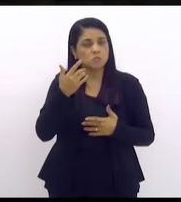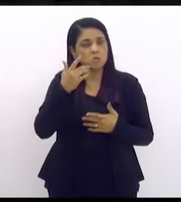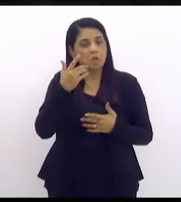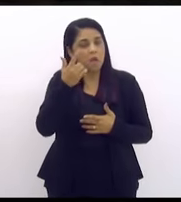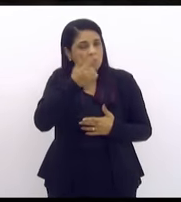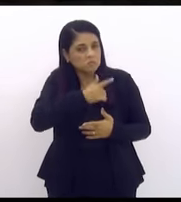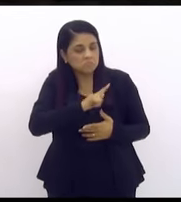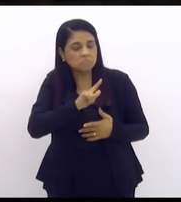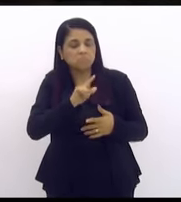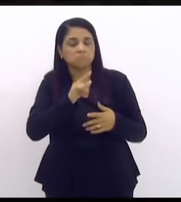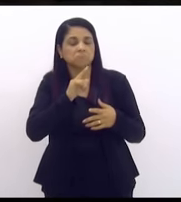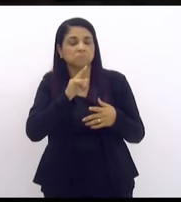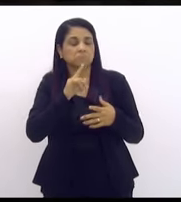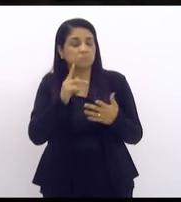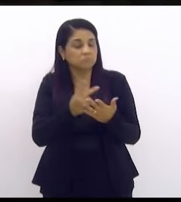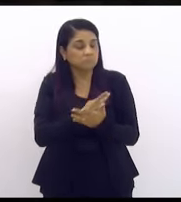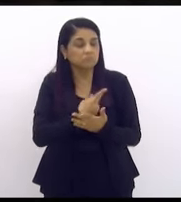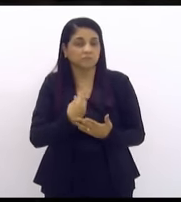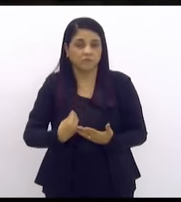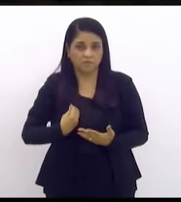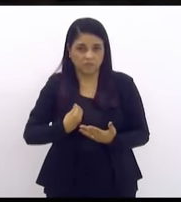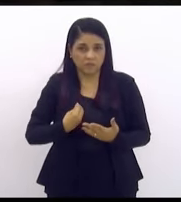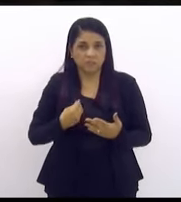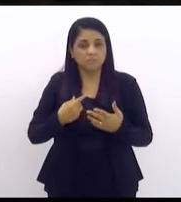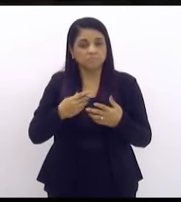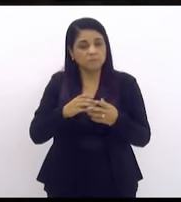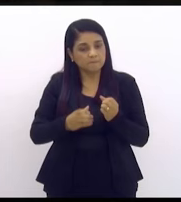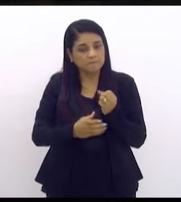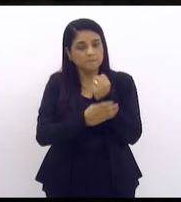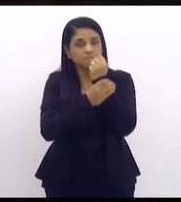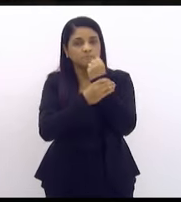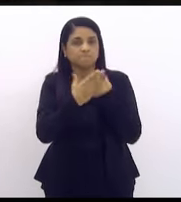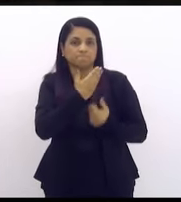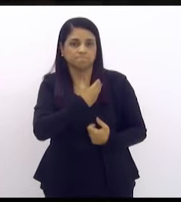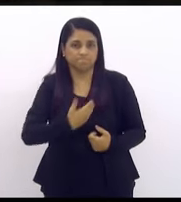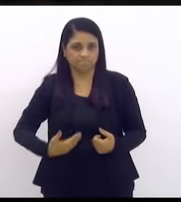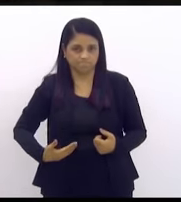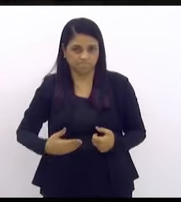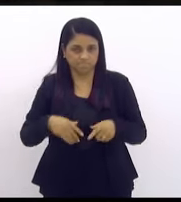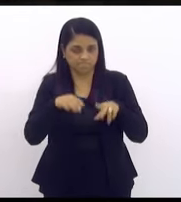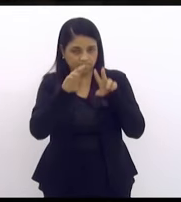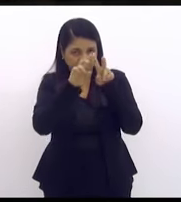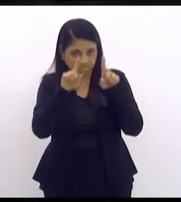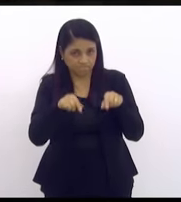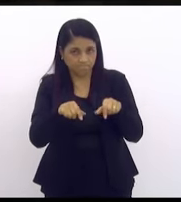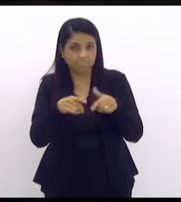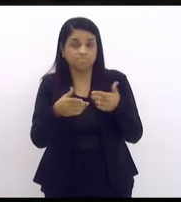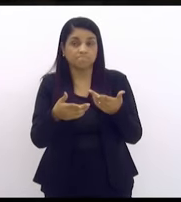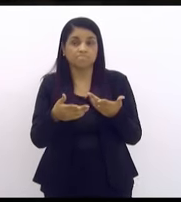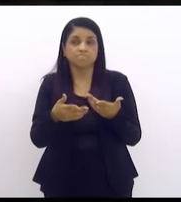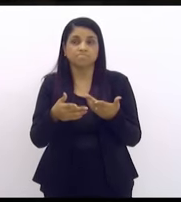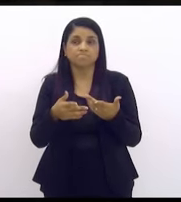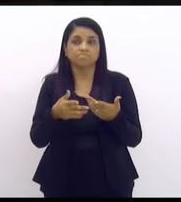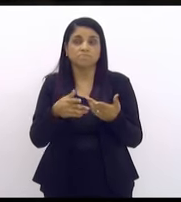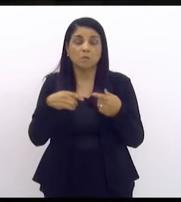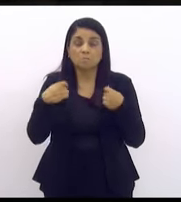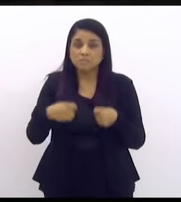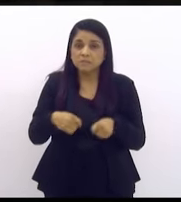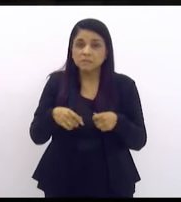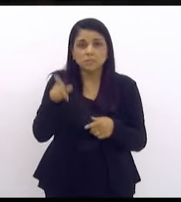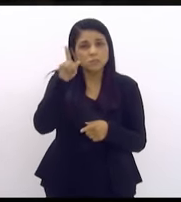gente precisa garantir os serviços públicos. A ideia de Estado, ela é algo muito abstrato se não se consolidar no dia a